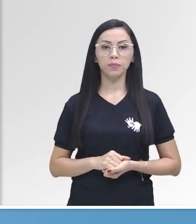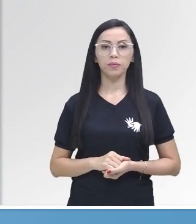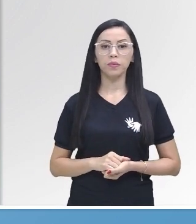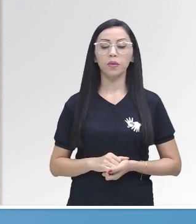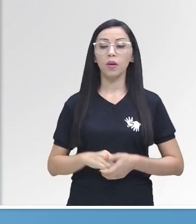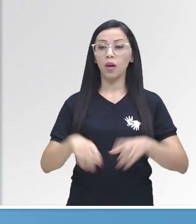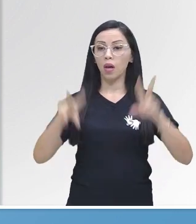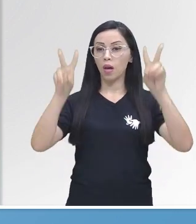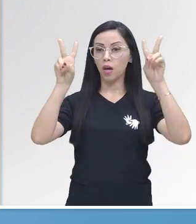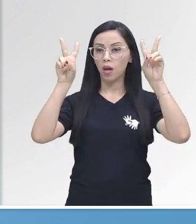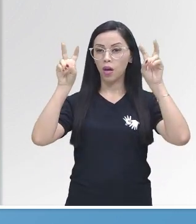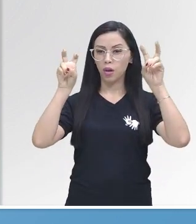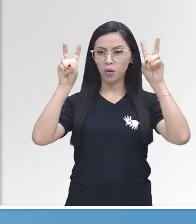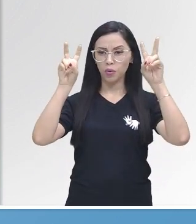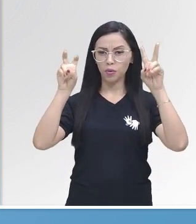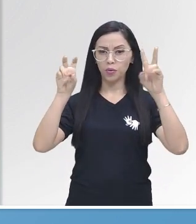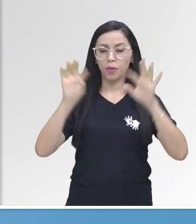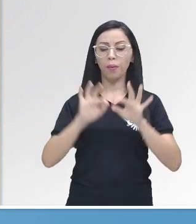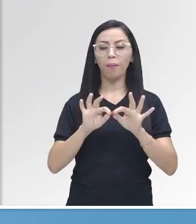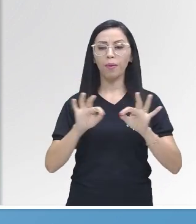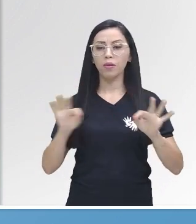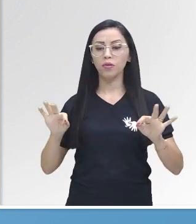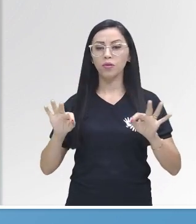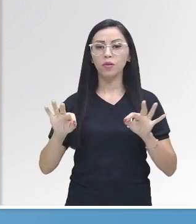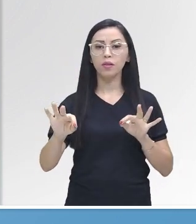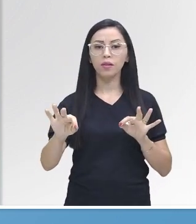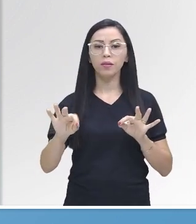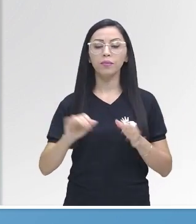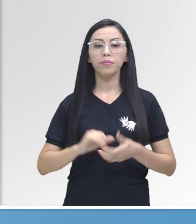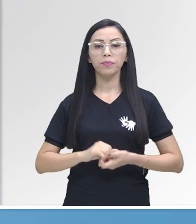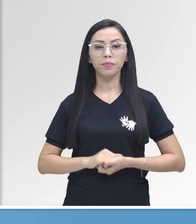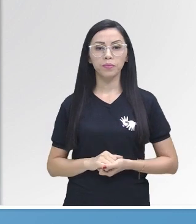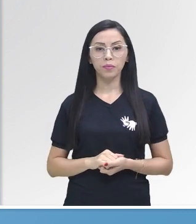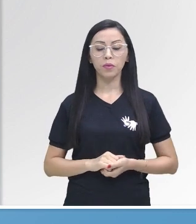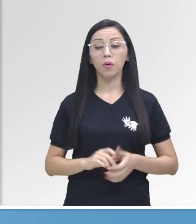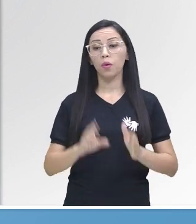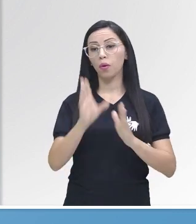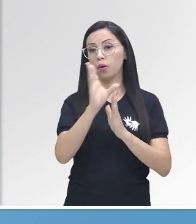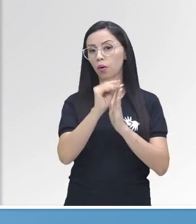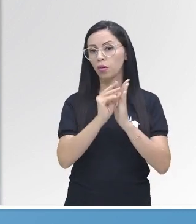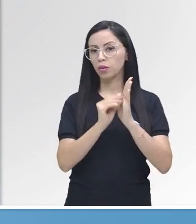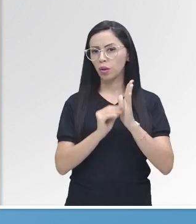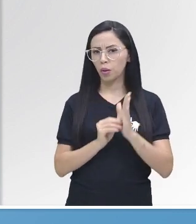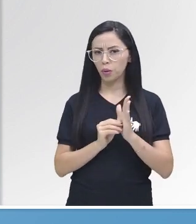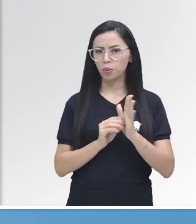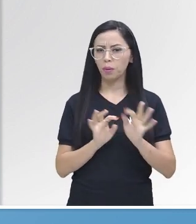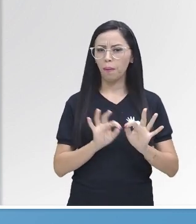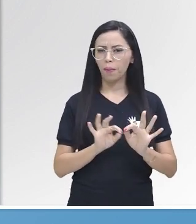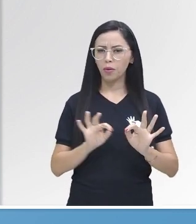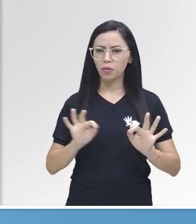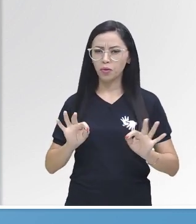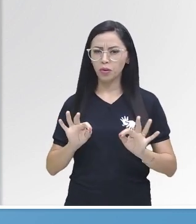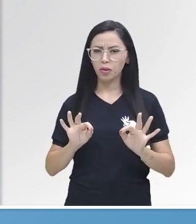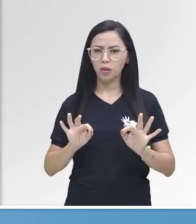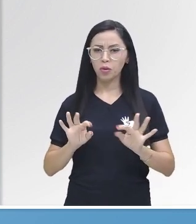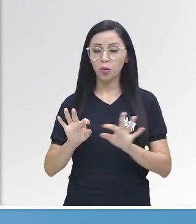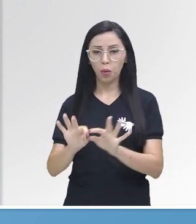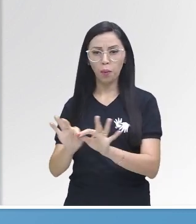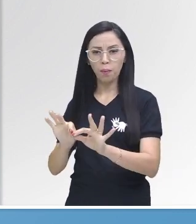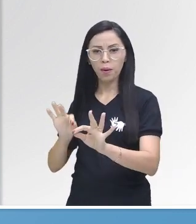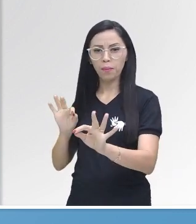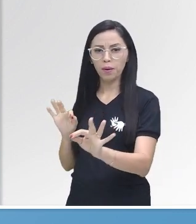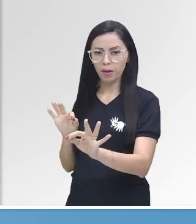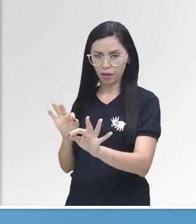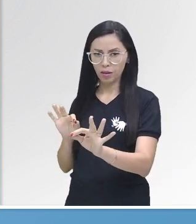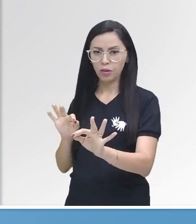Eixo, grandezas e medidas. Conteúdo, medidas de comprimento,